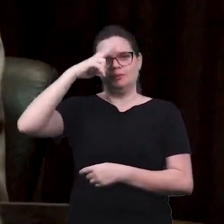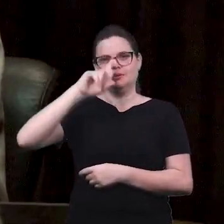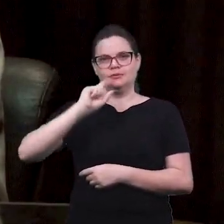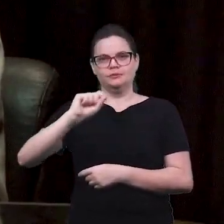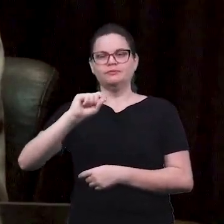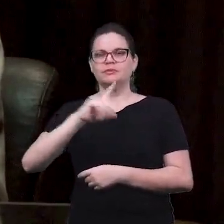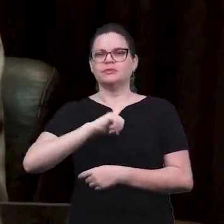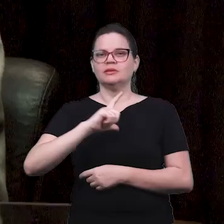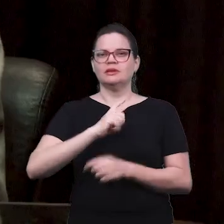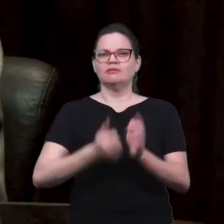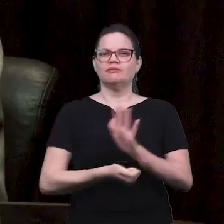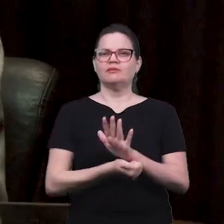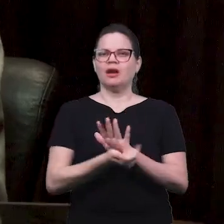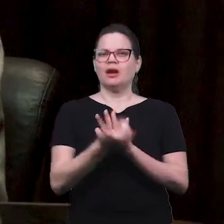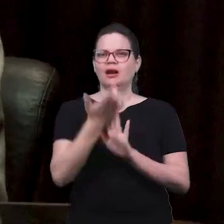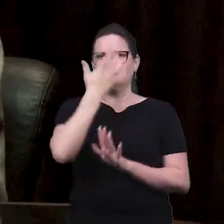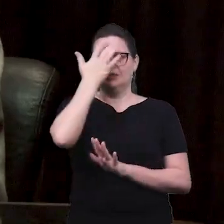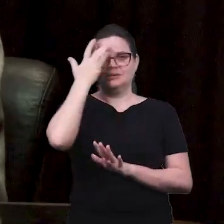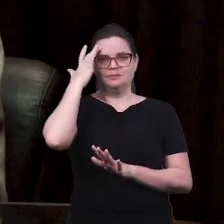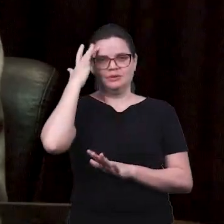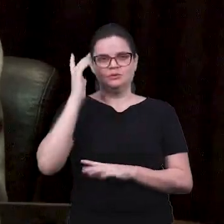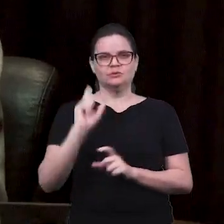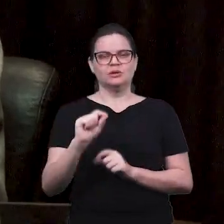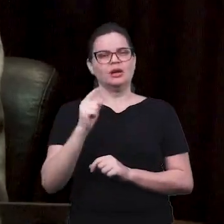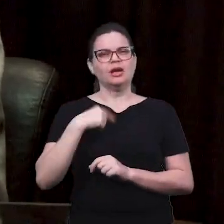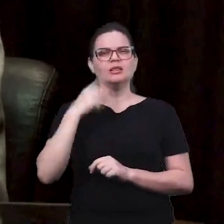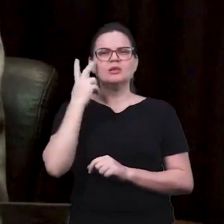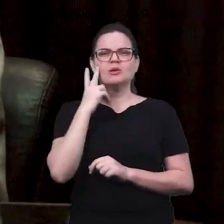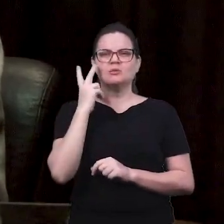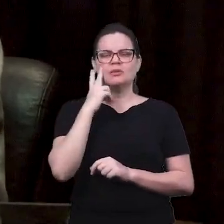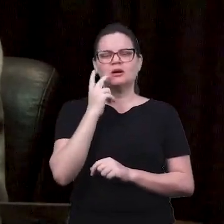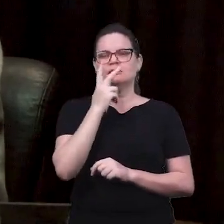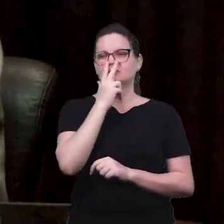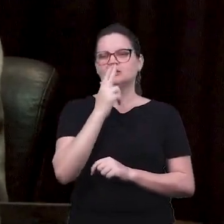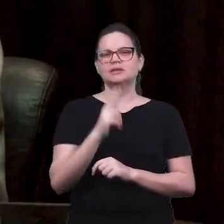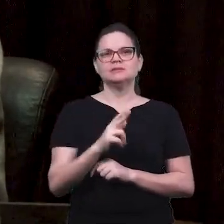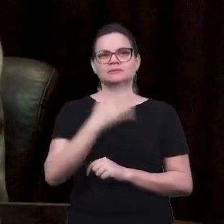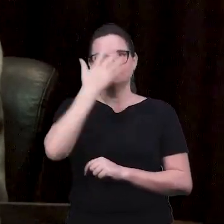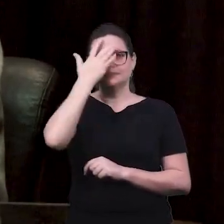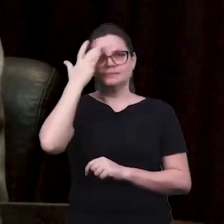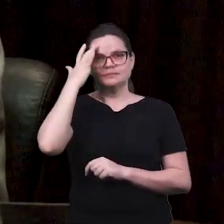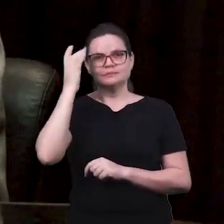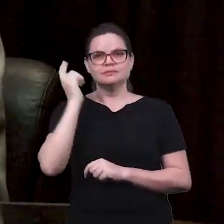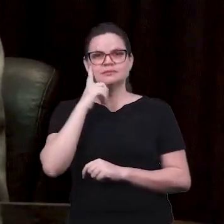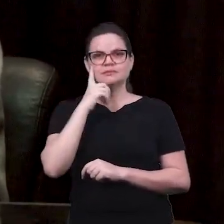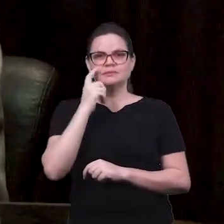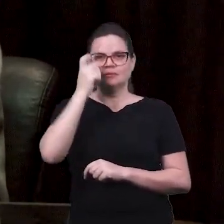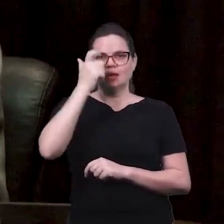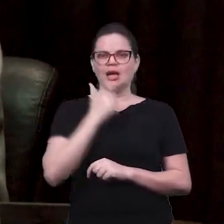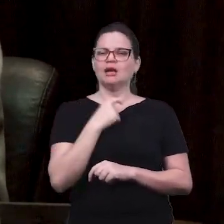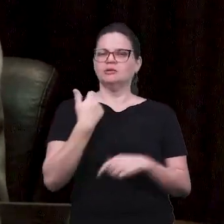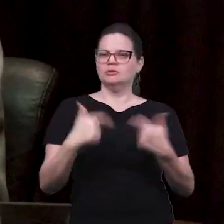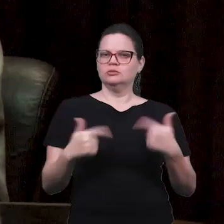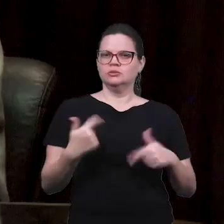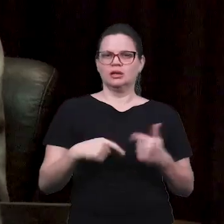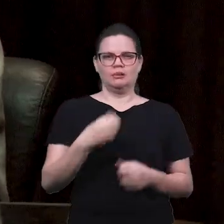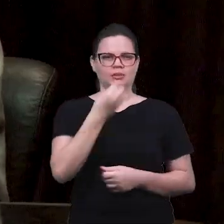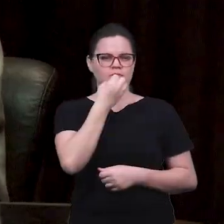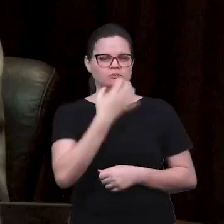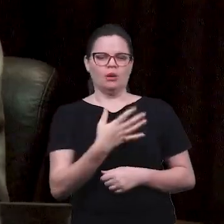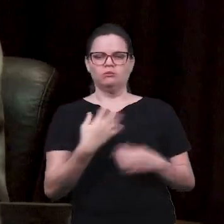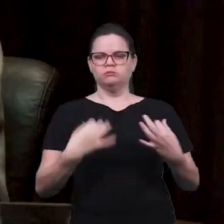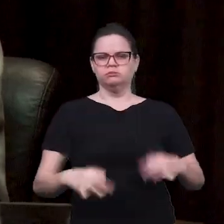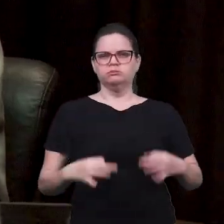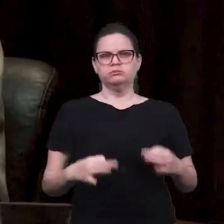tem muitas pessoas que isso aí é normal, né? Elas acham que estão desempenhando muito bem seu papel, que acham